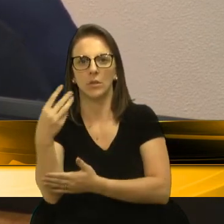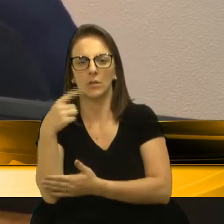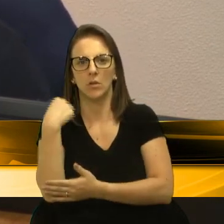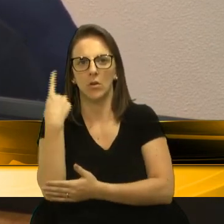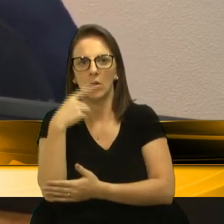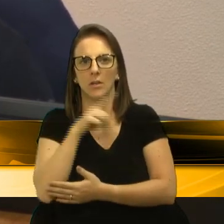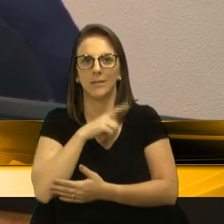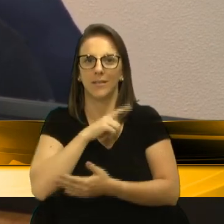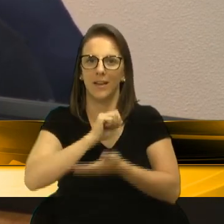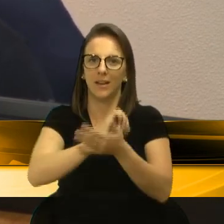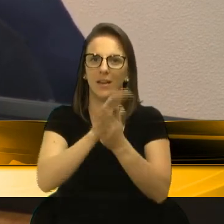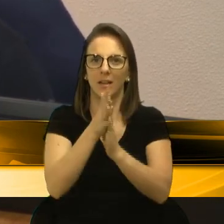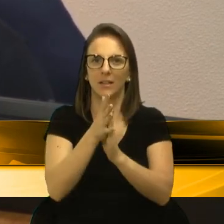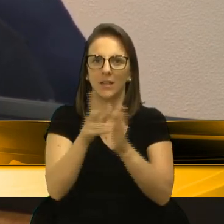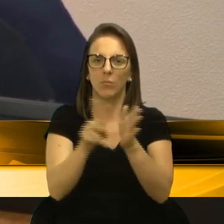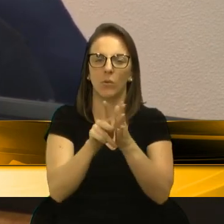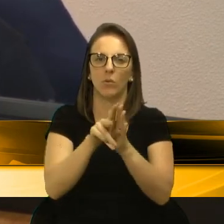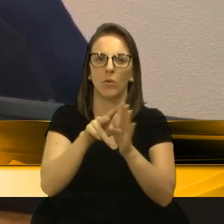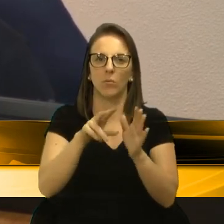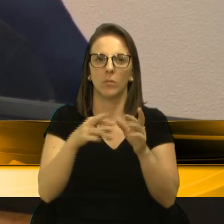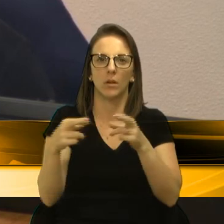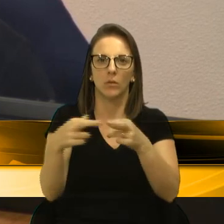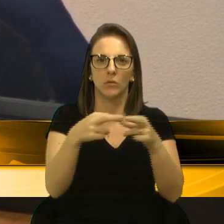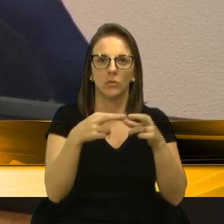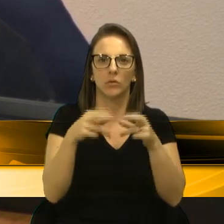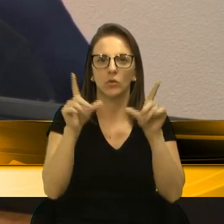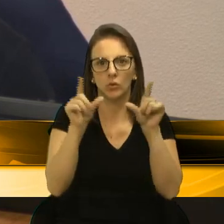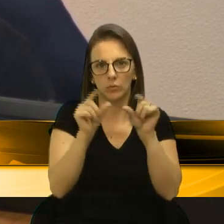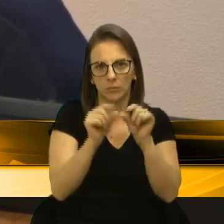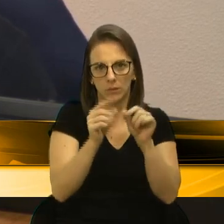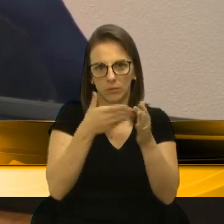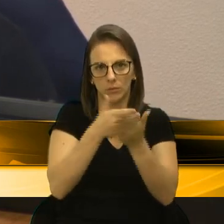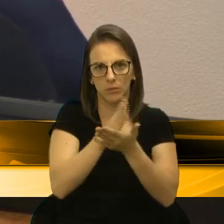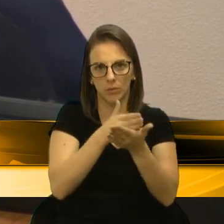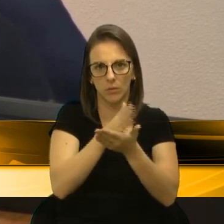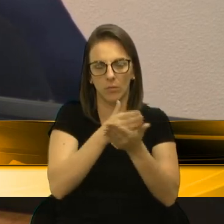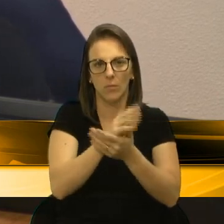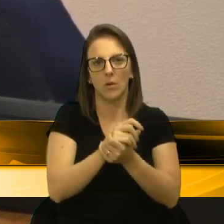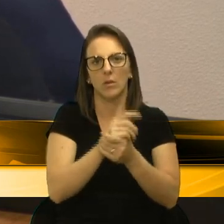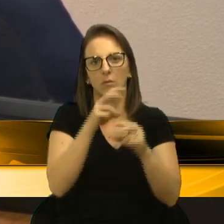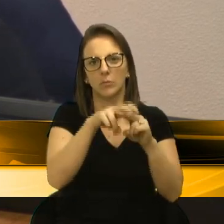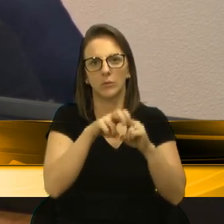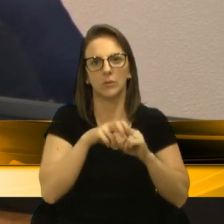características da região, de forma a minimizar a incomodidade. Redação acrescida pelo Decreto